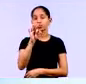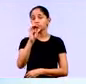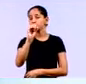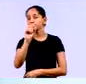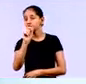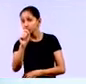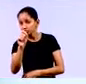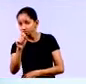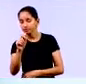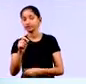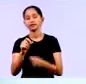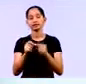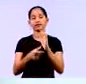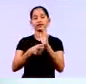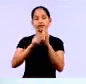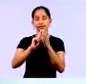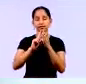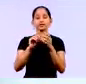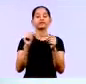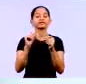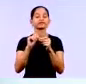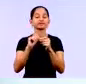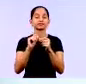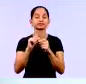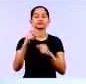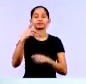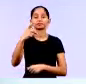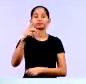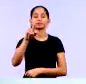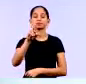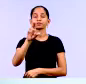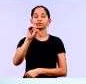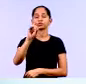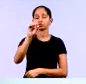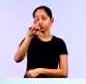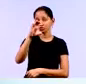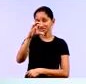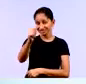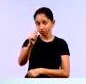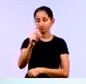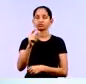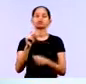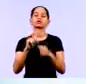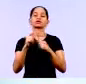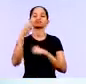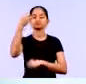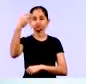o orçamento de produção ele é composto de 3 peças. Tá ok?